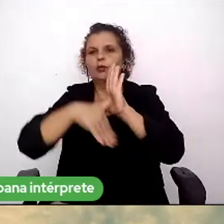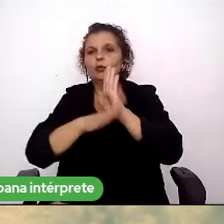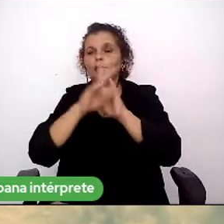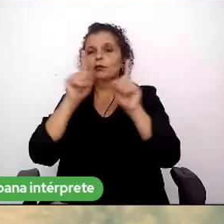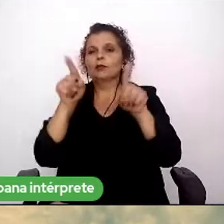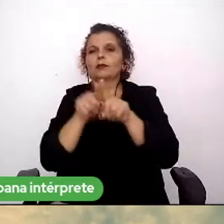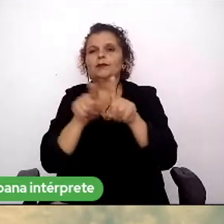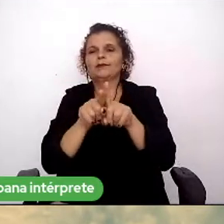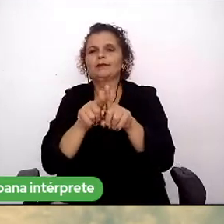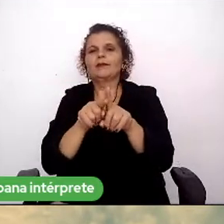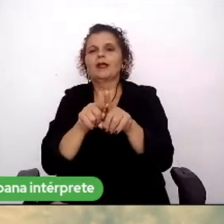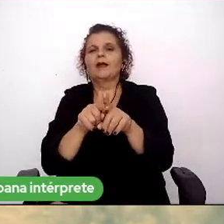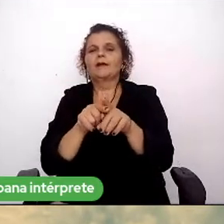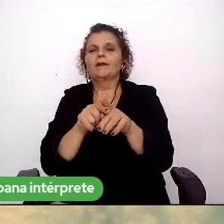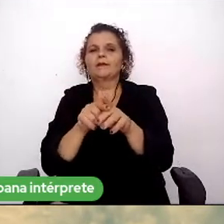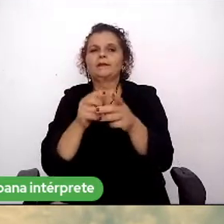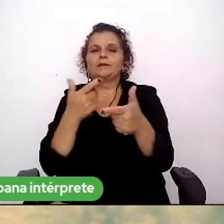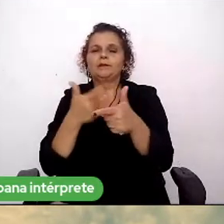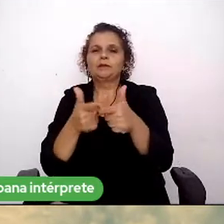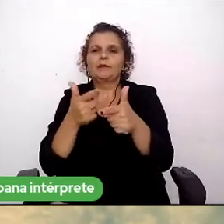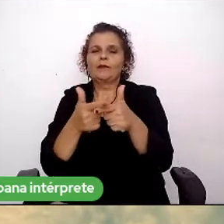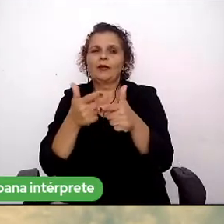não tenha incremento de produto, né, Sixel?